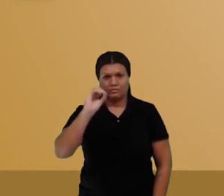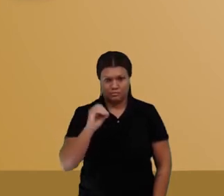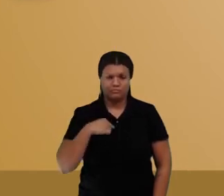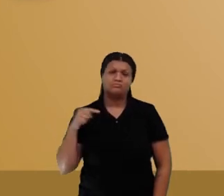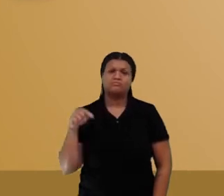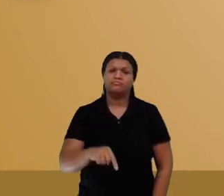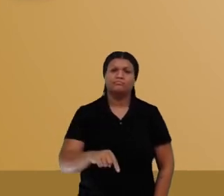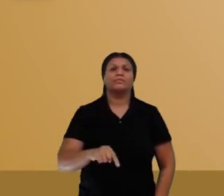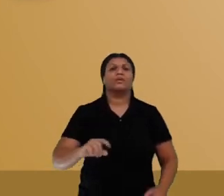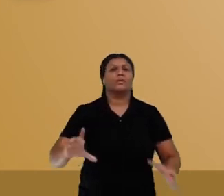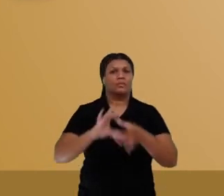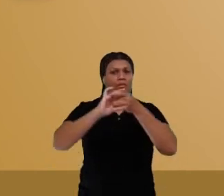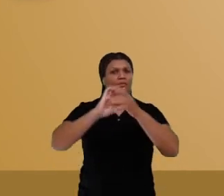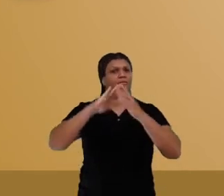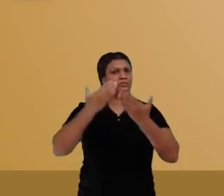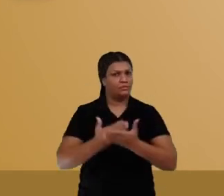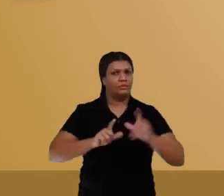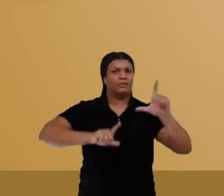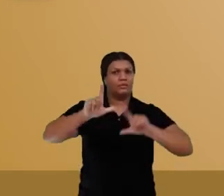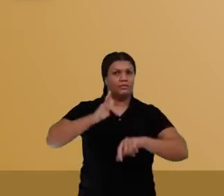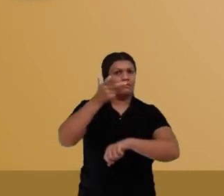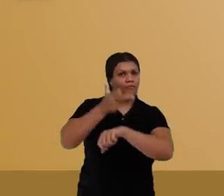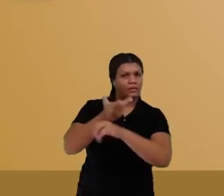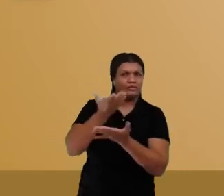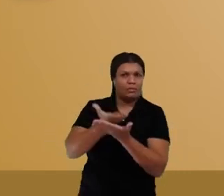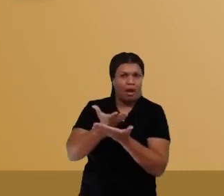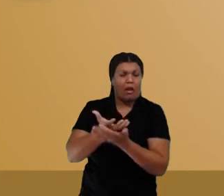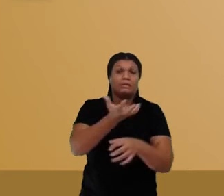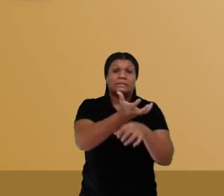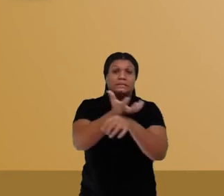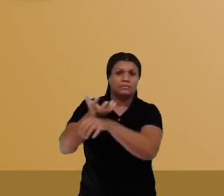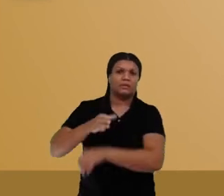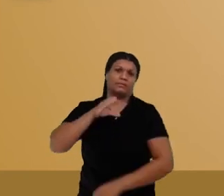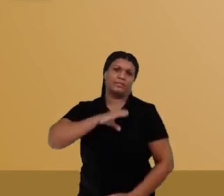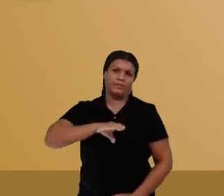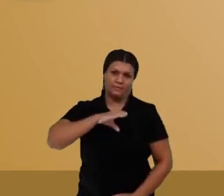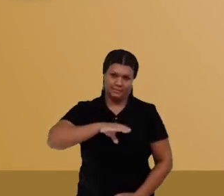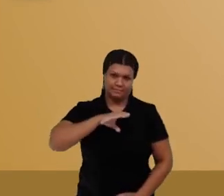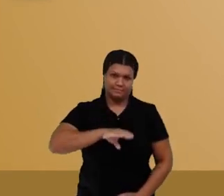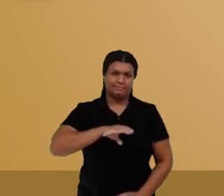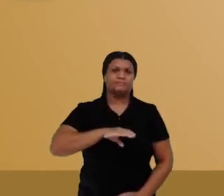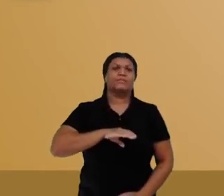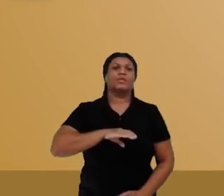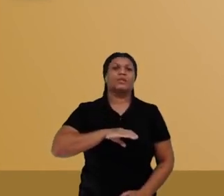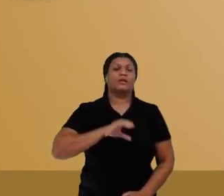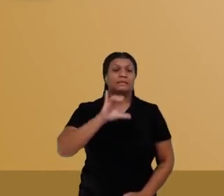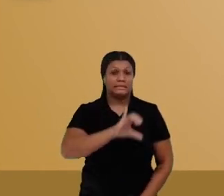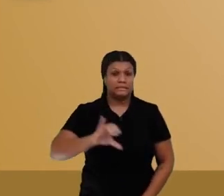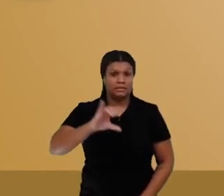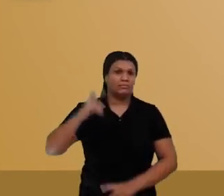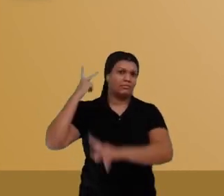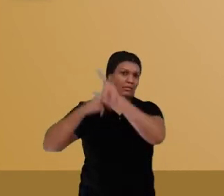no Conexão Escola TV com videoaulas do componente curricular de língua portuguesa para todo o ciclo